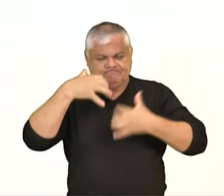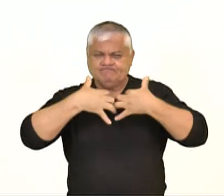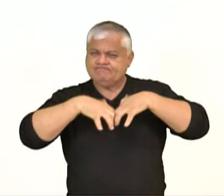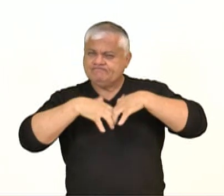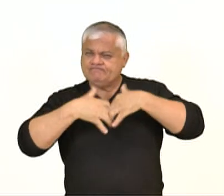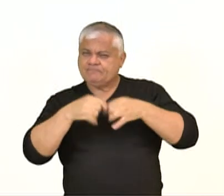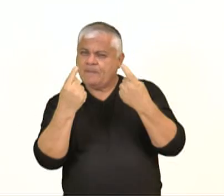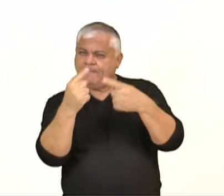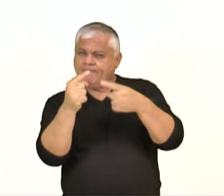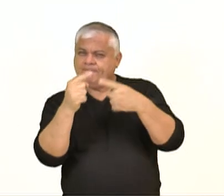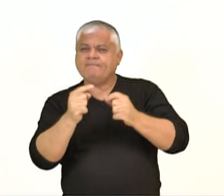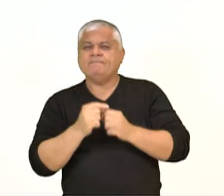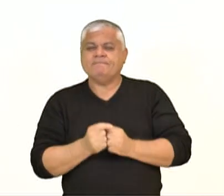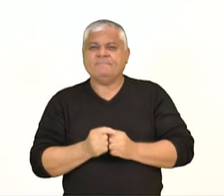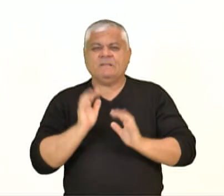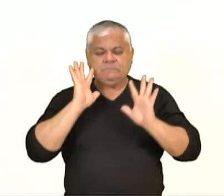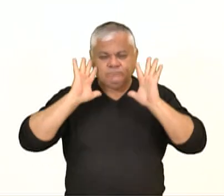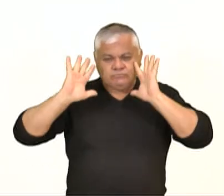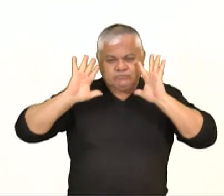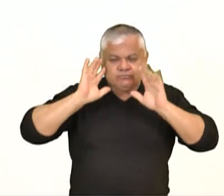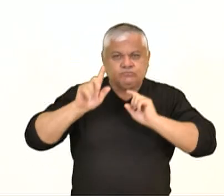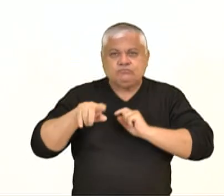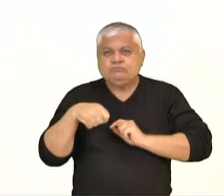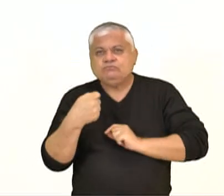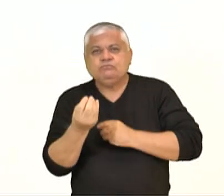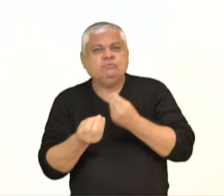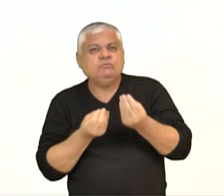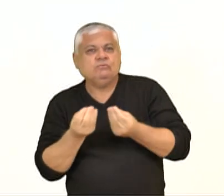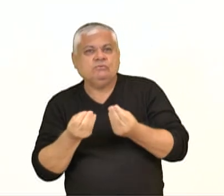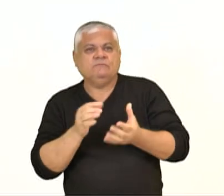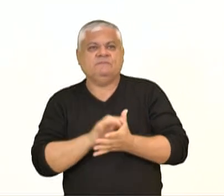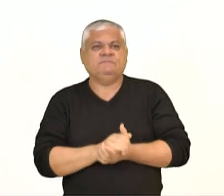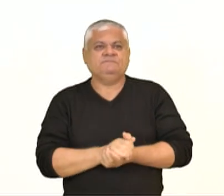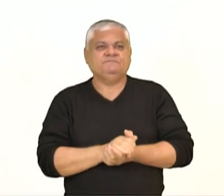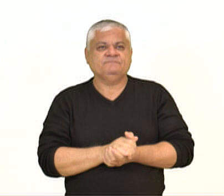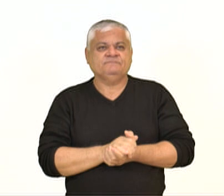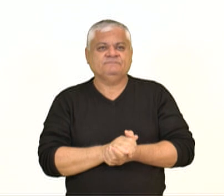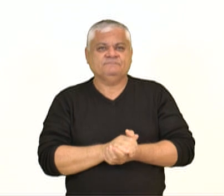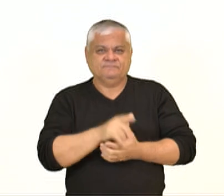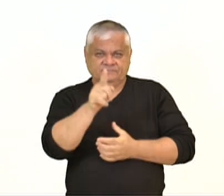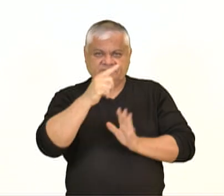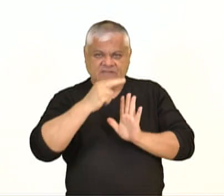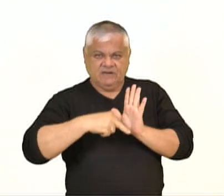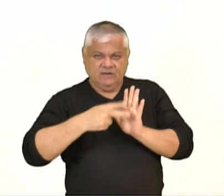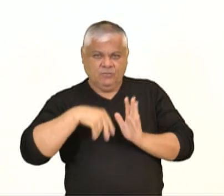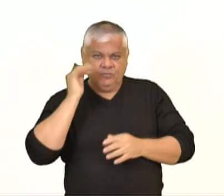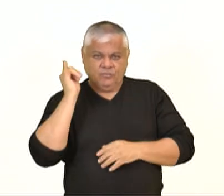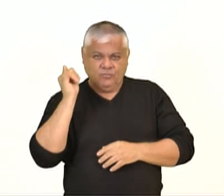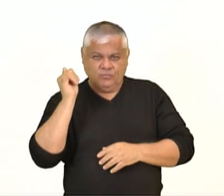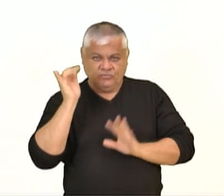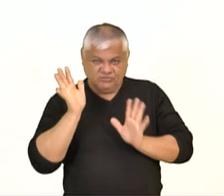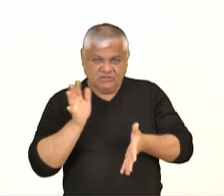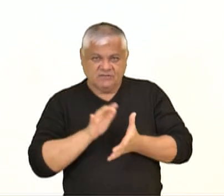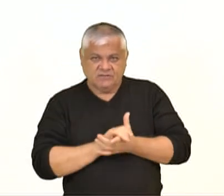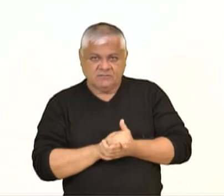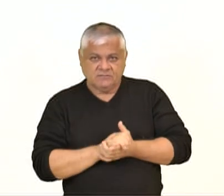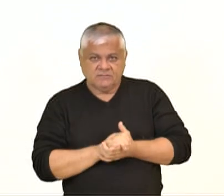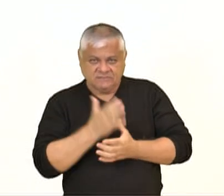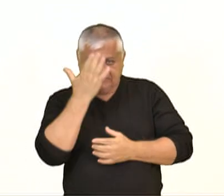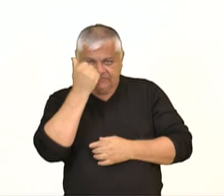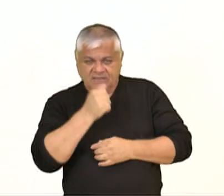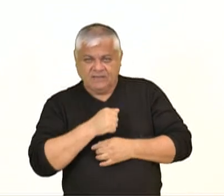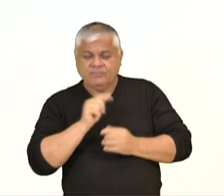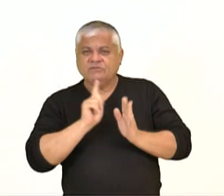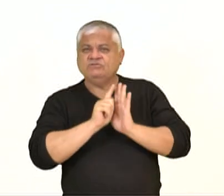a provocar o nosso pensamento para pô-lo em movimento, né? Você já leu ou ouviu um conto? Sabe distinguir esse